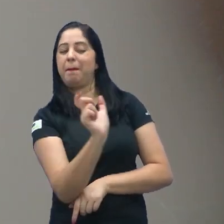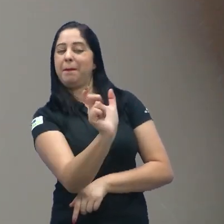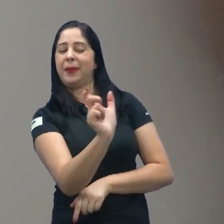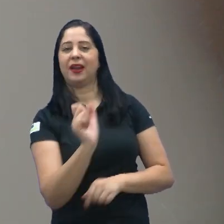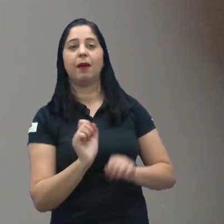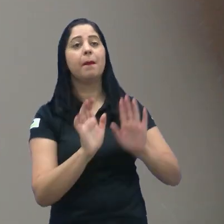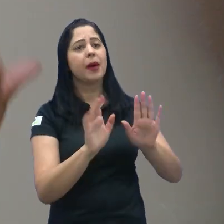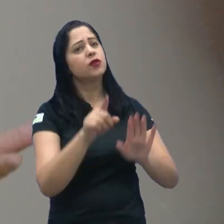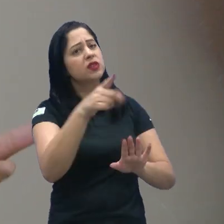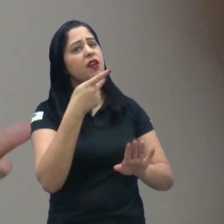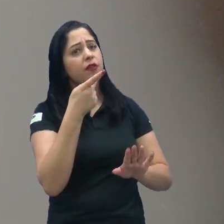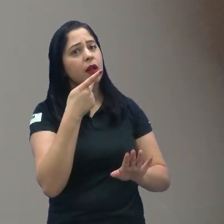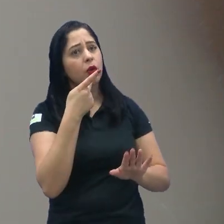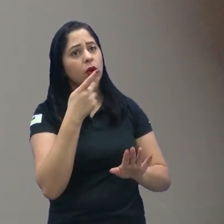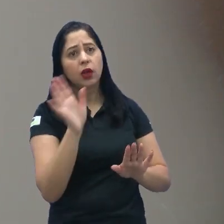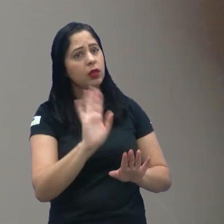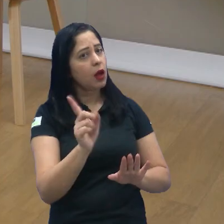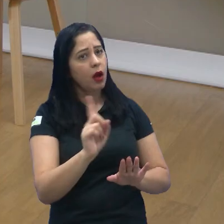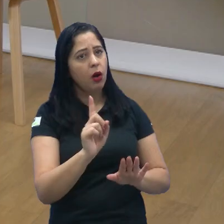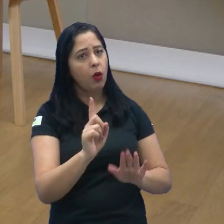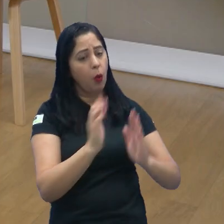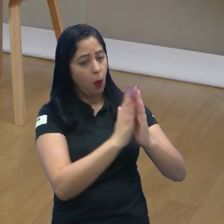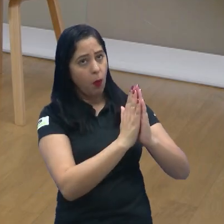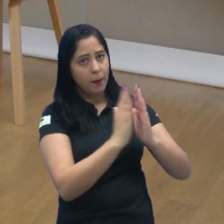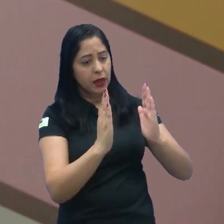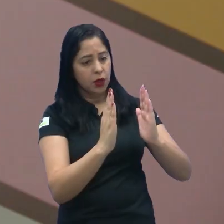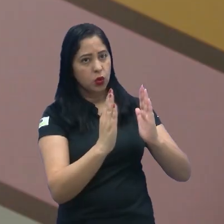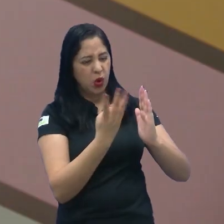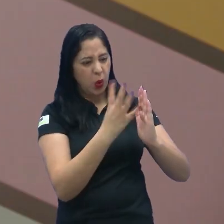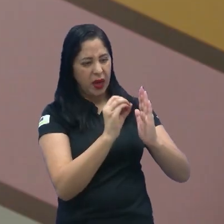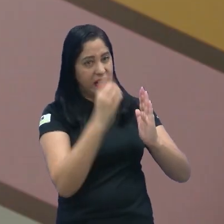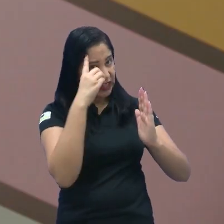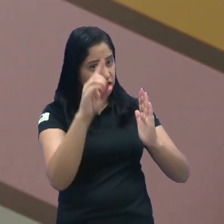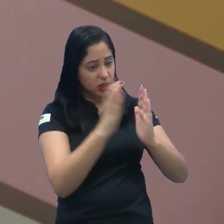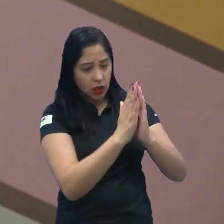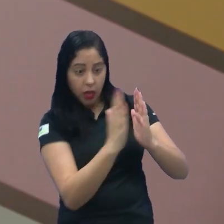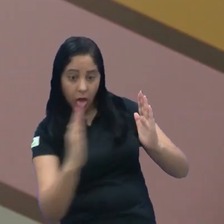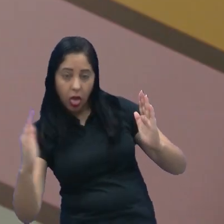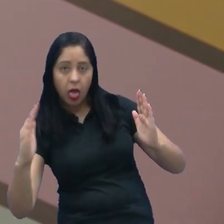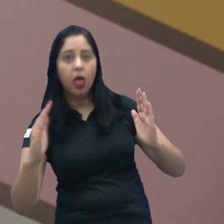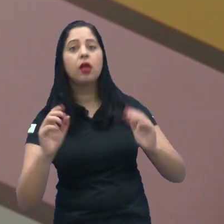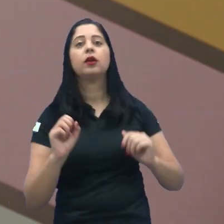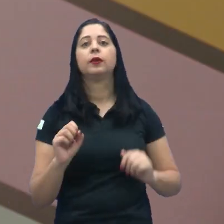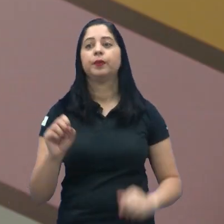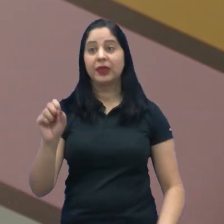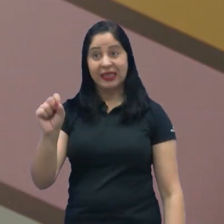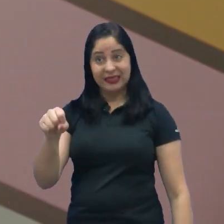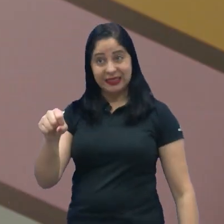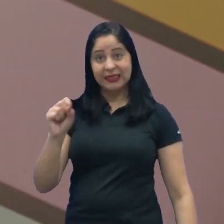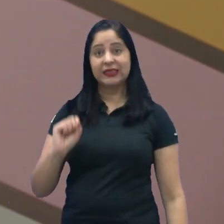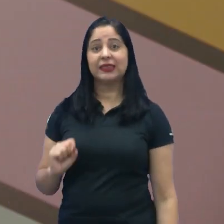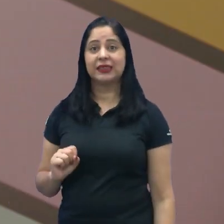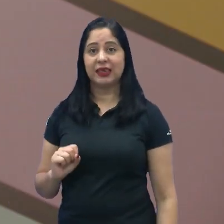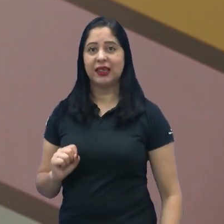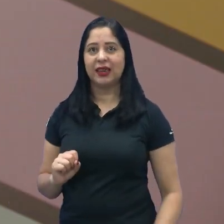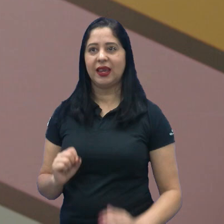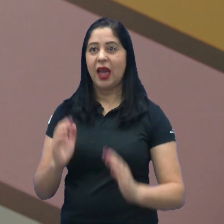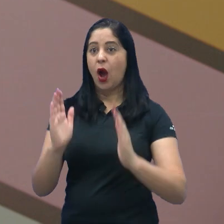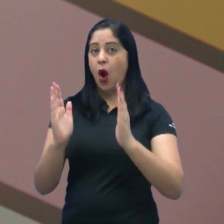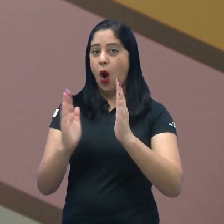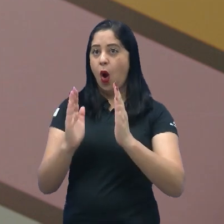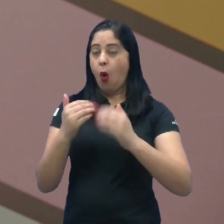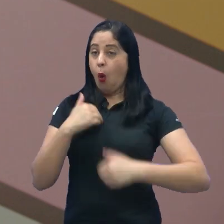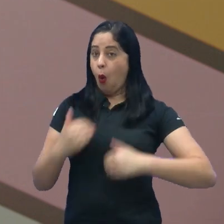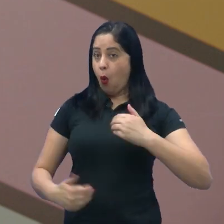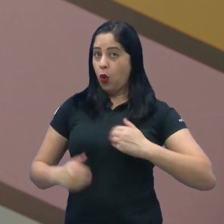você me falou que não, vai muito além. Isso, a gente costuma falar que o puerpério